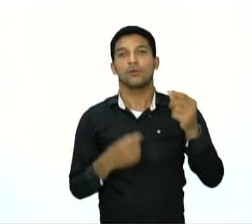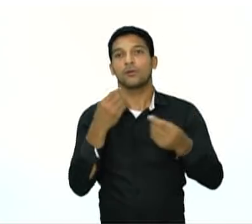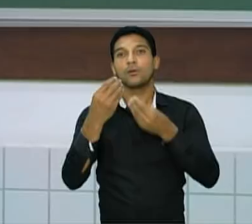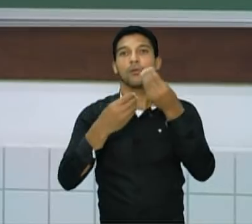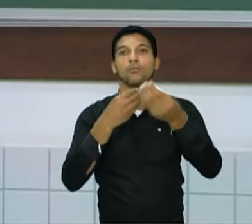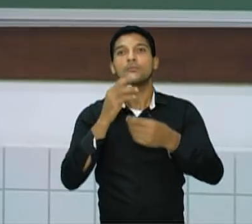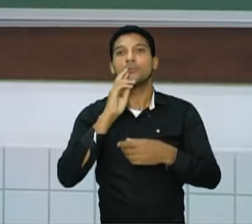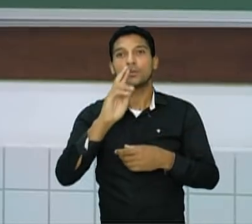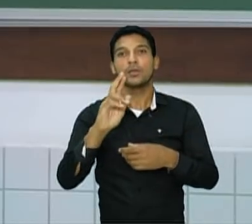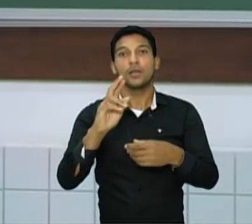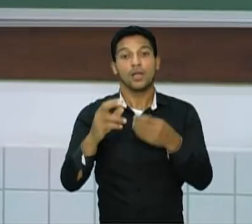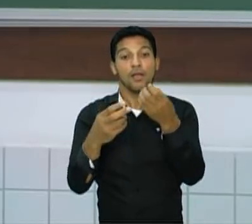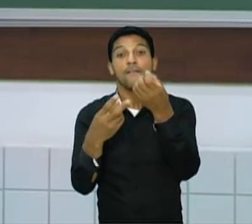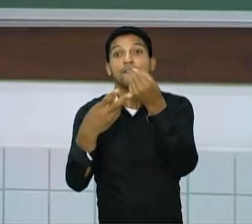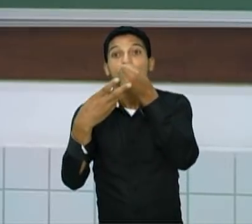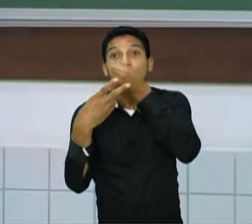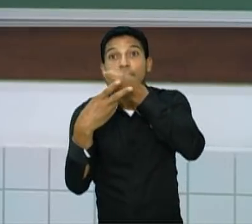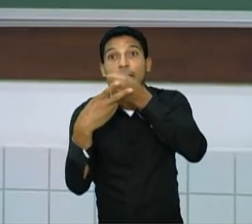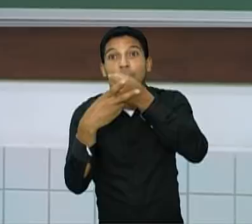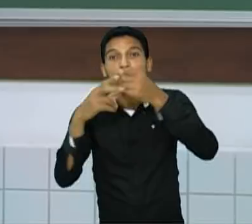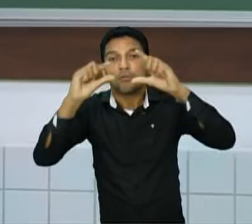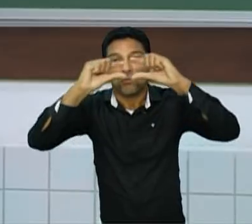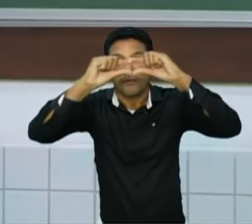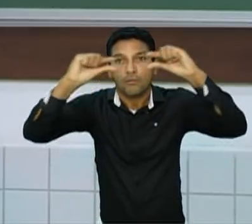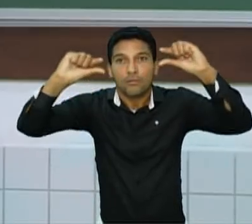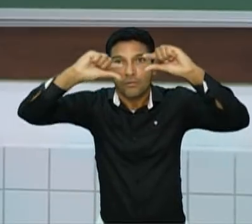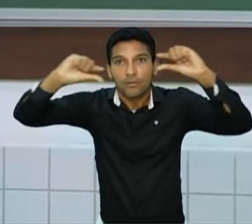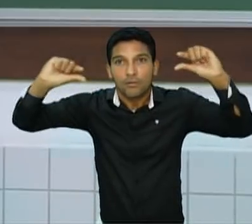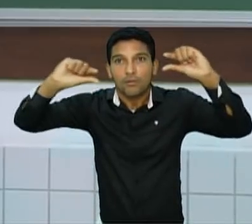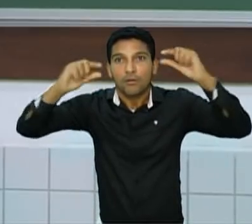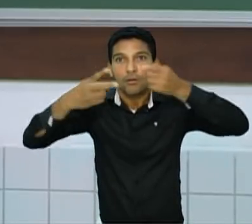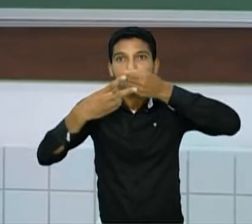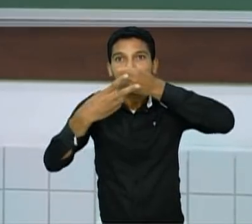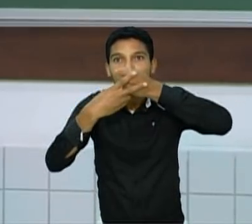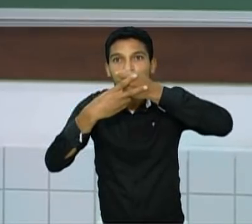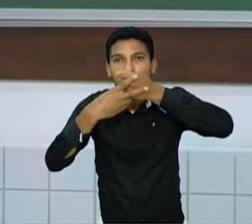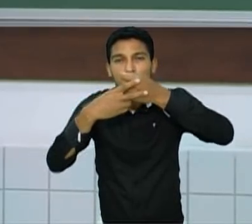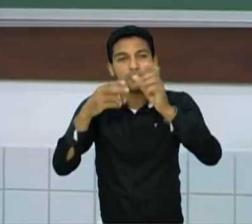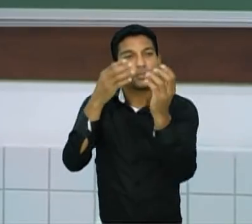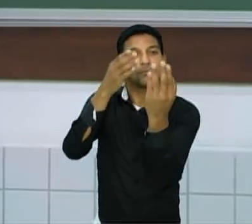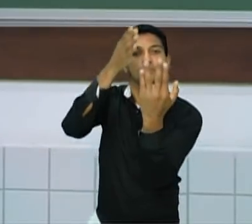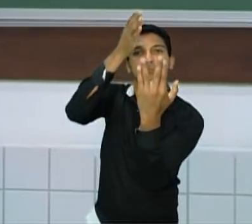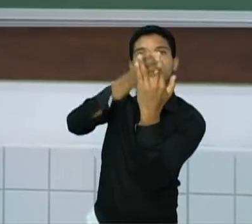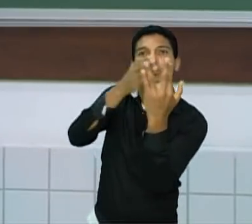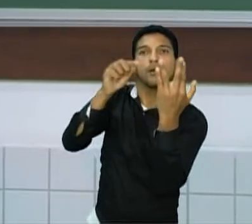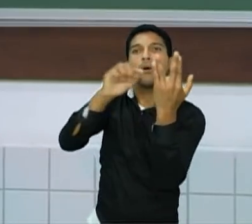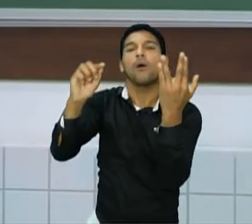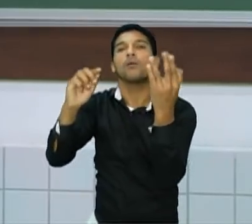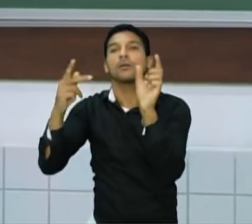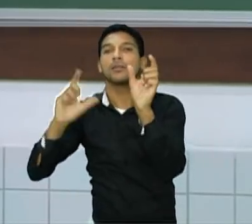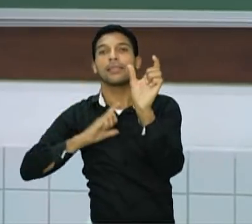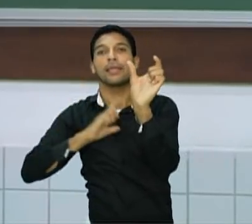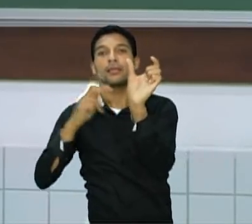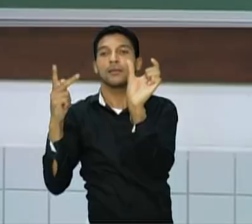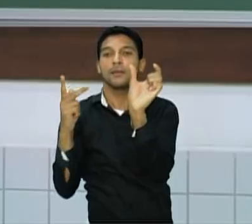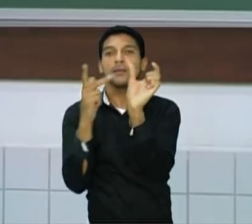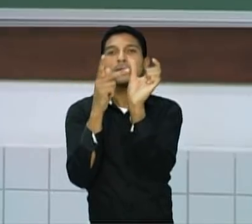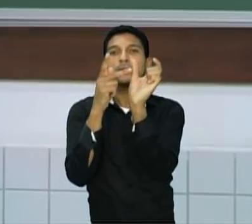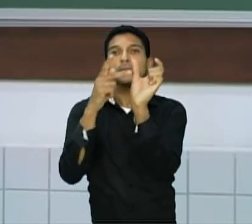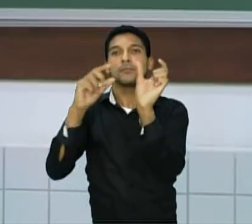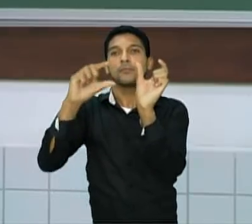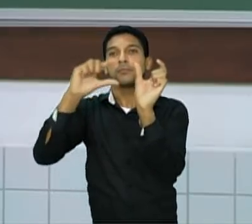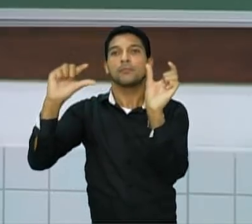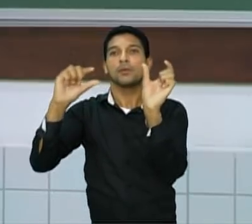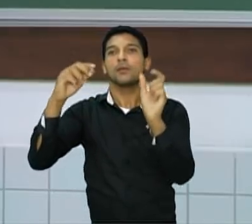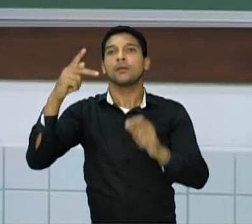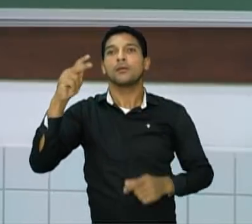aqui? Você vai achar o verbo da oração, você vai ver qual é o predicativo do sujeito e vai tentar pensar se